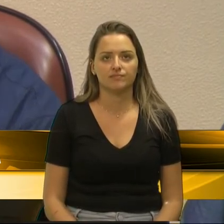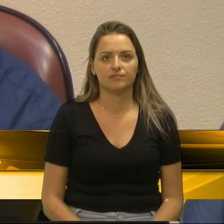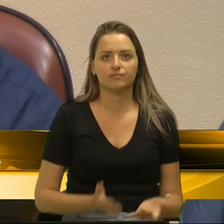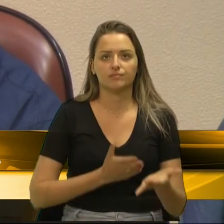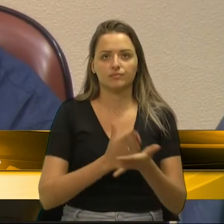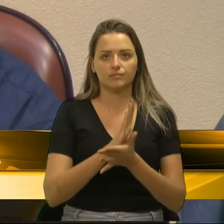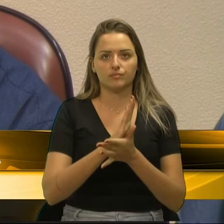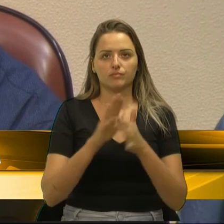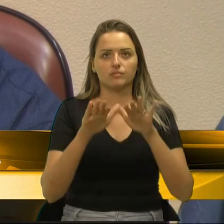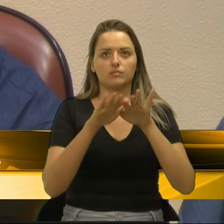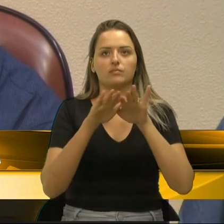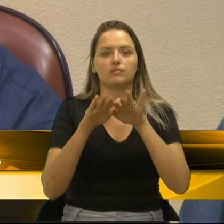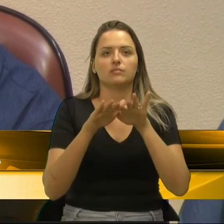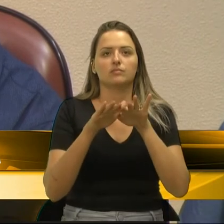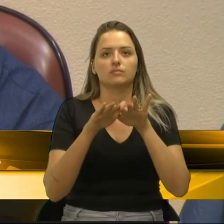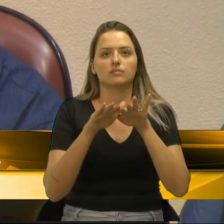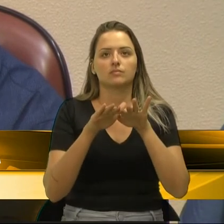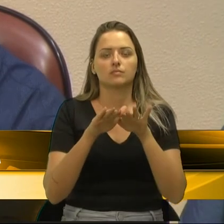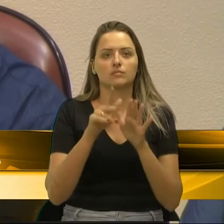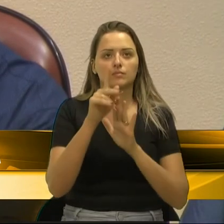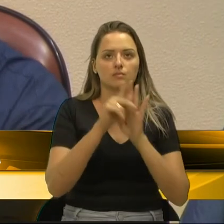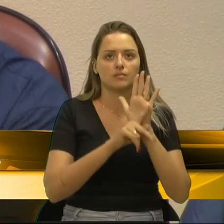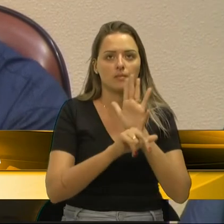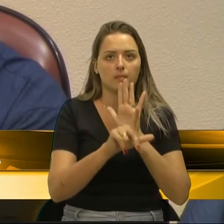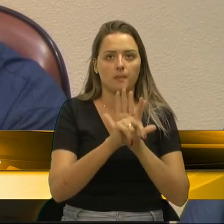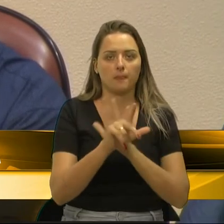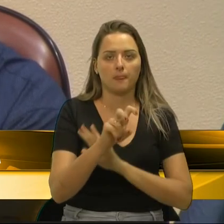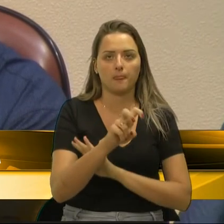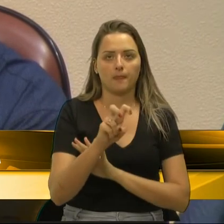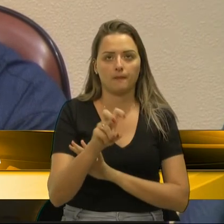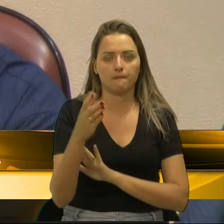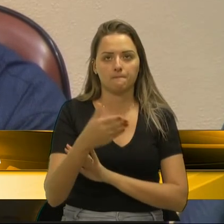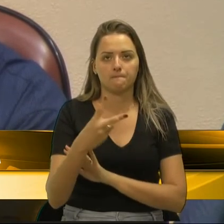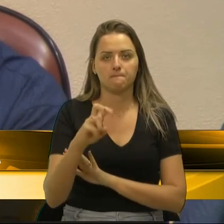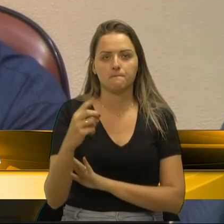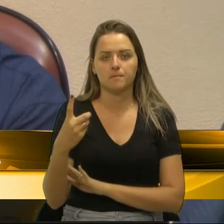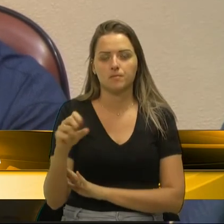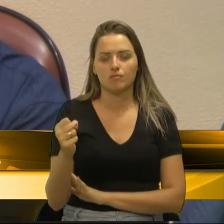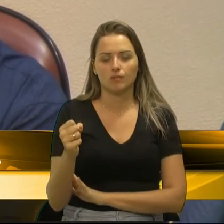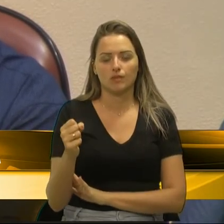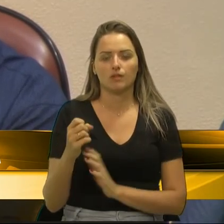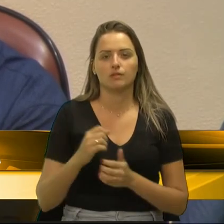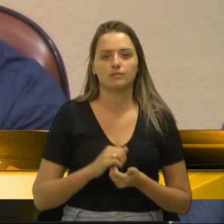Aprovado por unanimidade, projeto de lei número 55/2018.